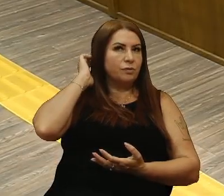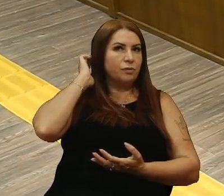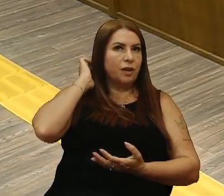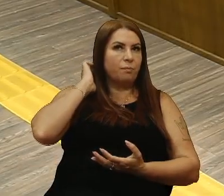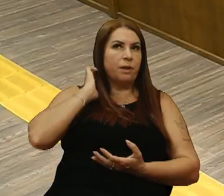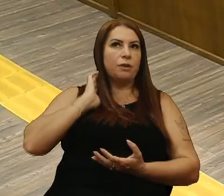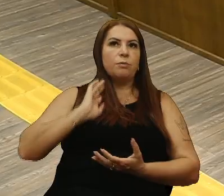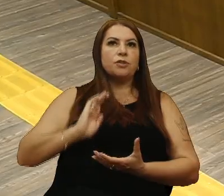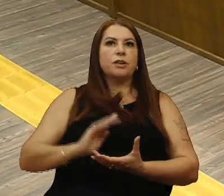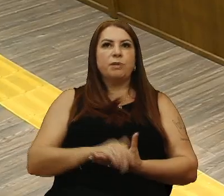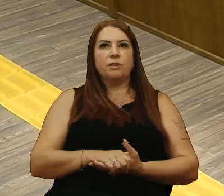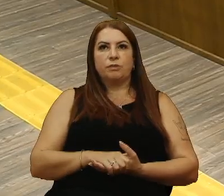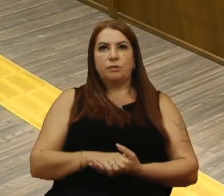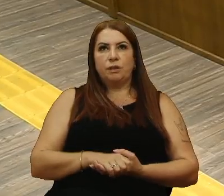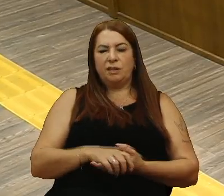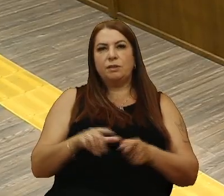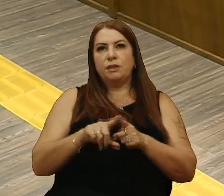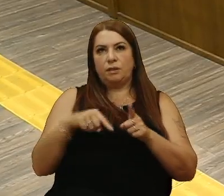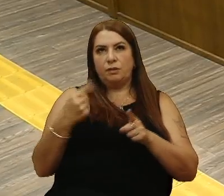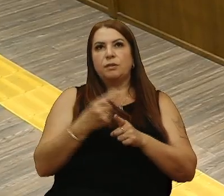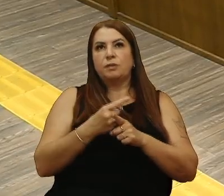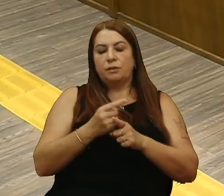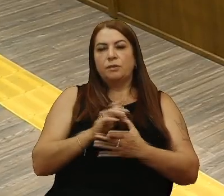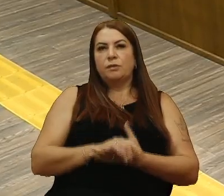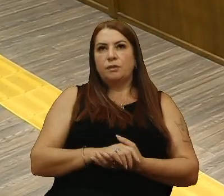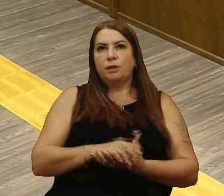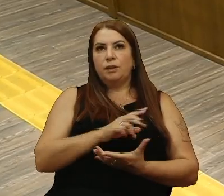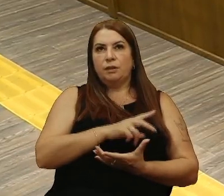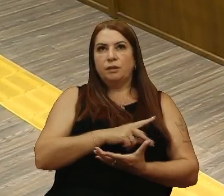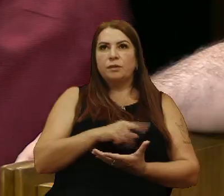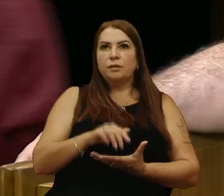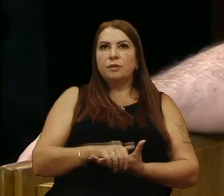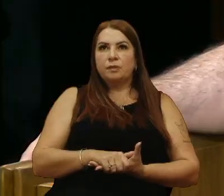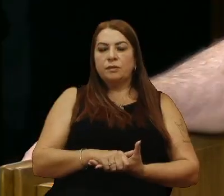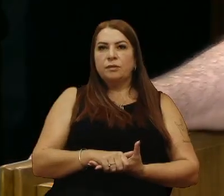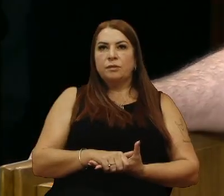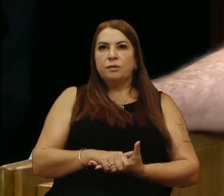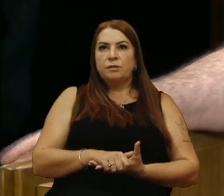Senhor presidente, então, para concluir a minha fala inicial,